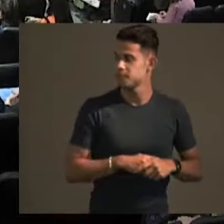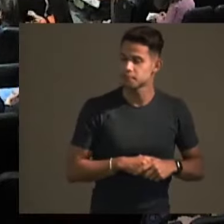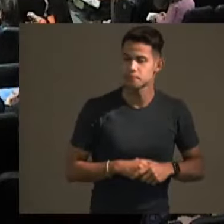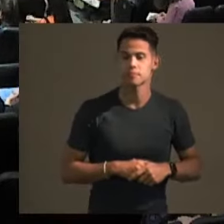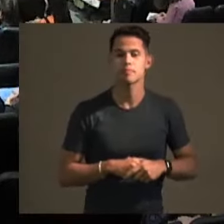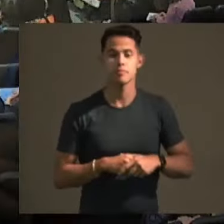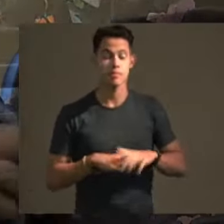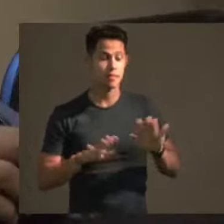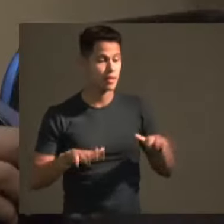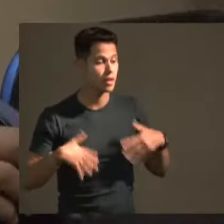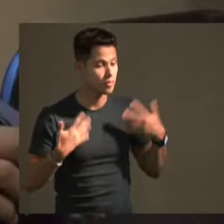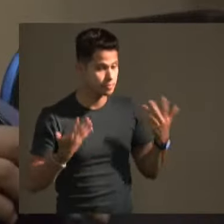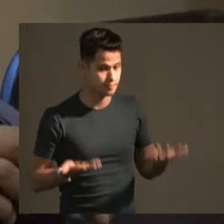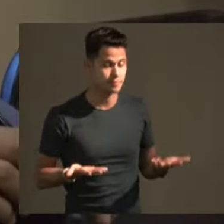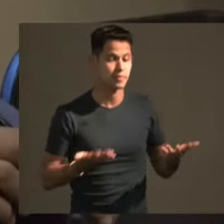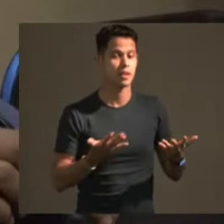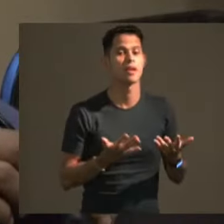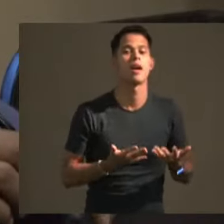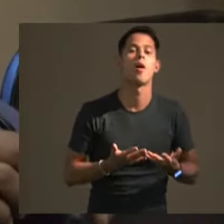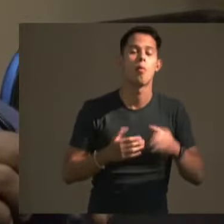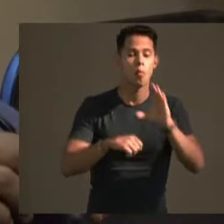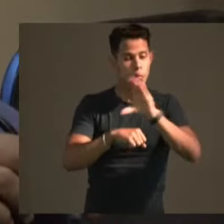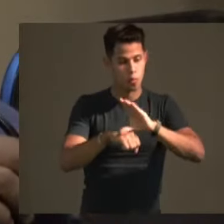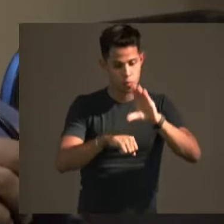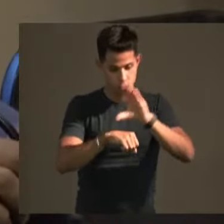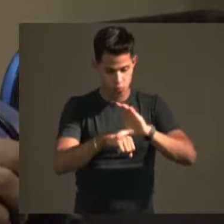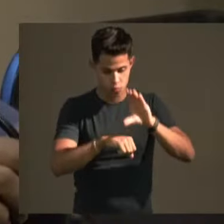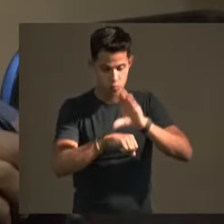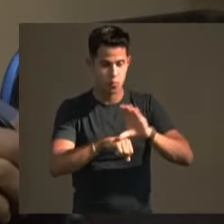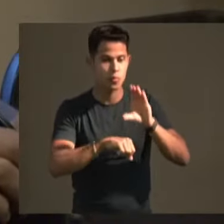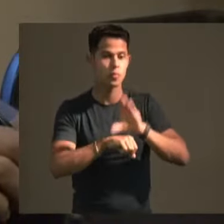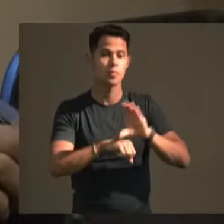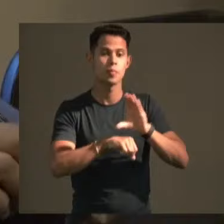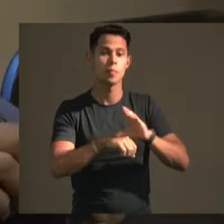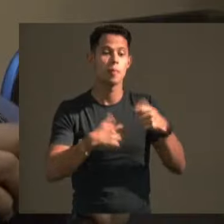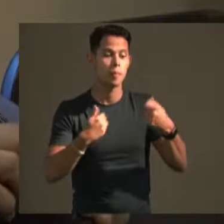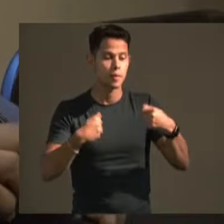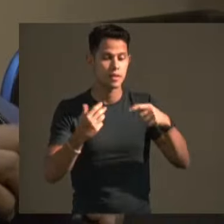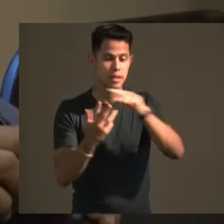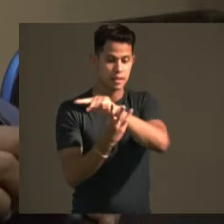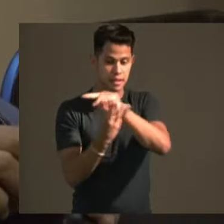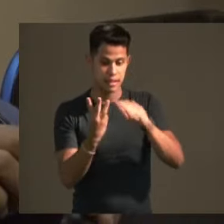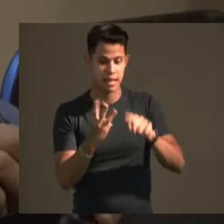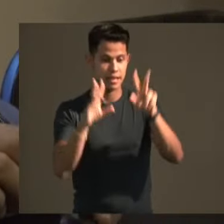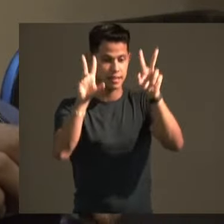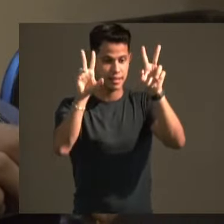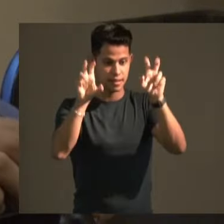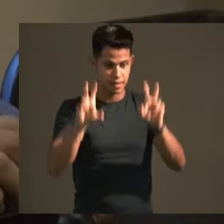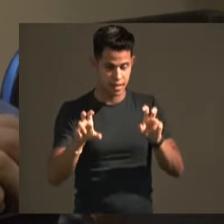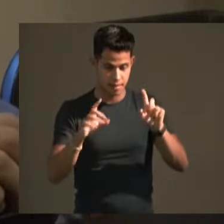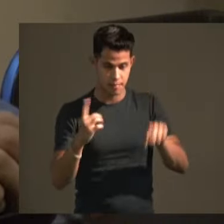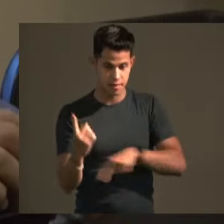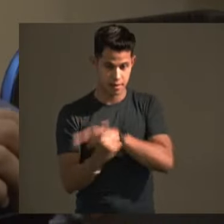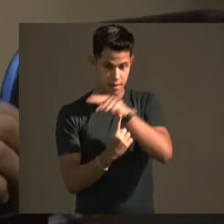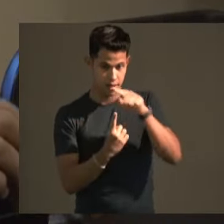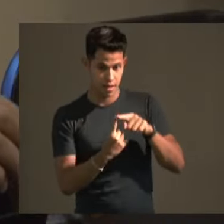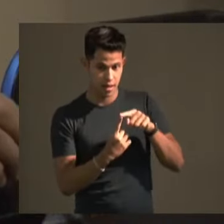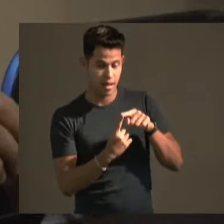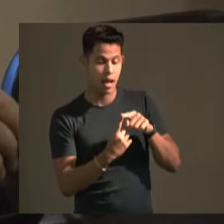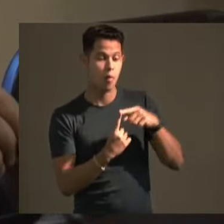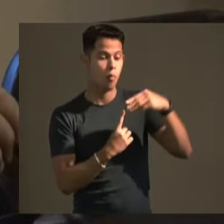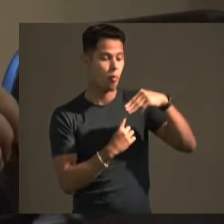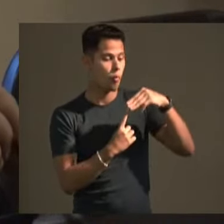A questão é a seguinte: a capacitação, aí nós vamos ter que falar de três assuntos aqui. A capacitação do